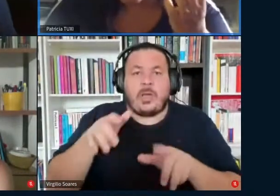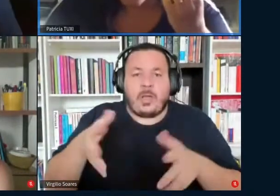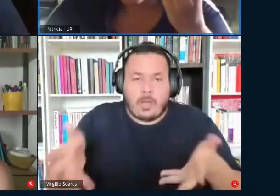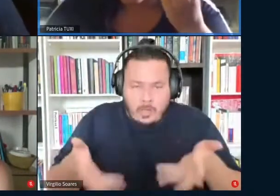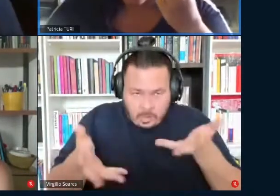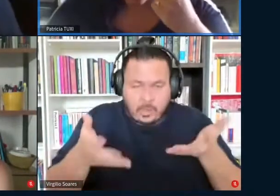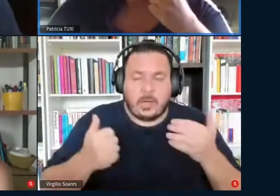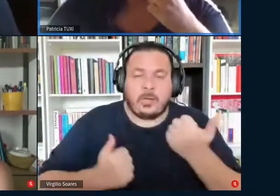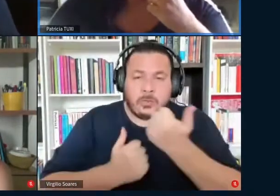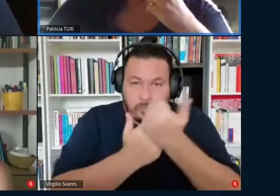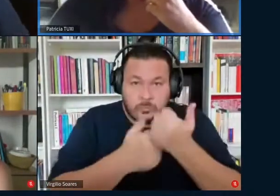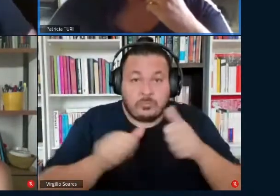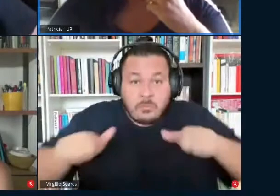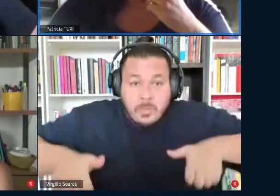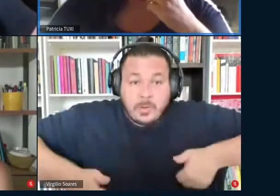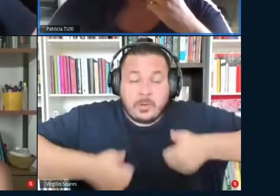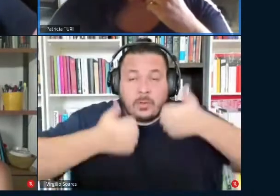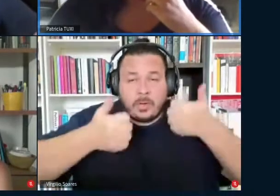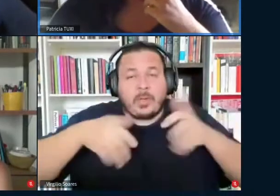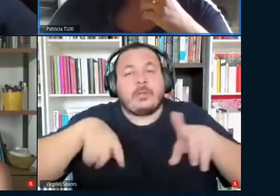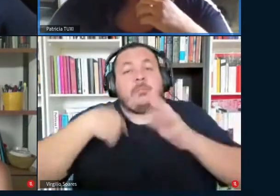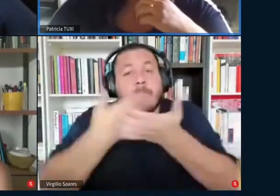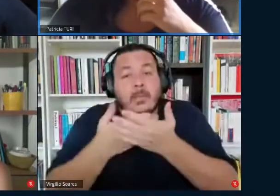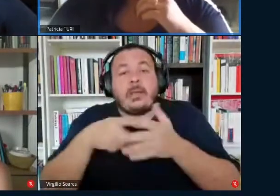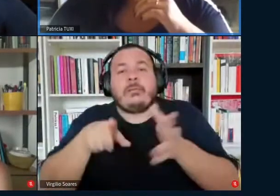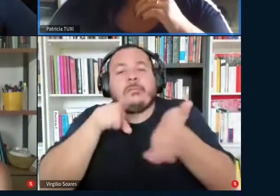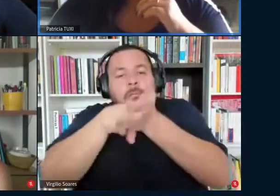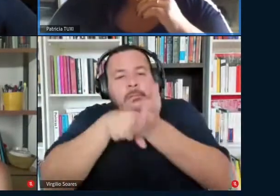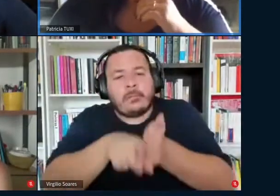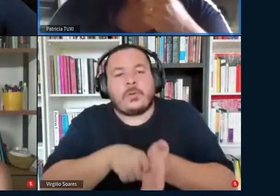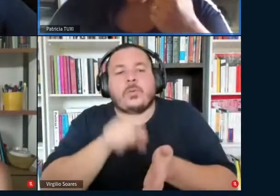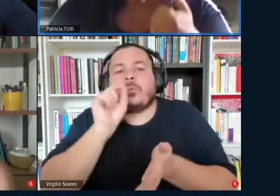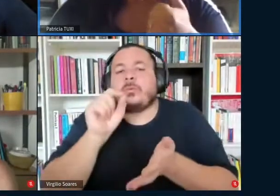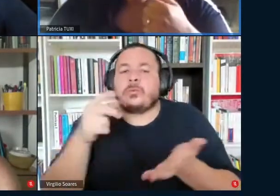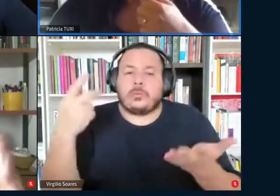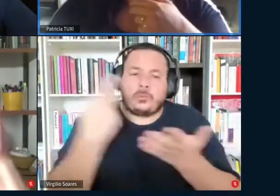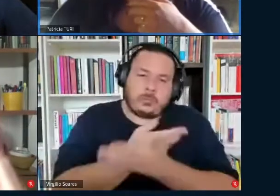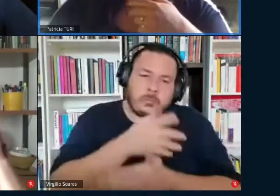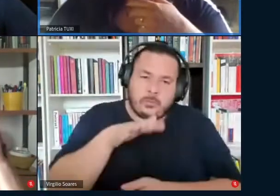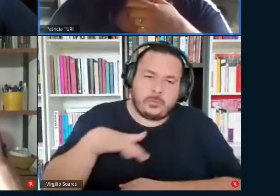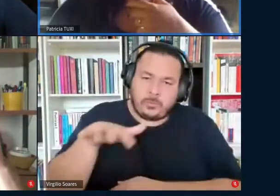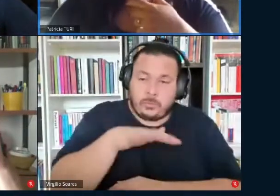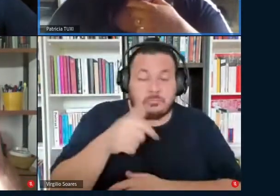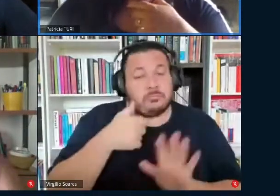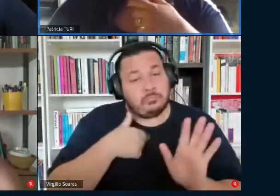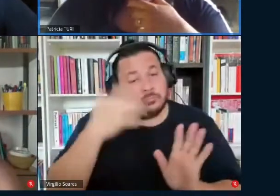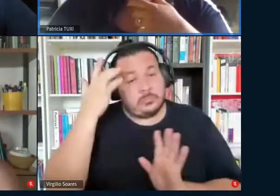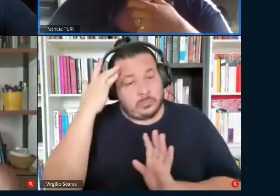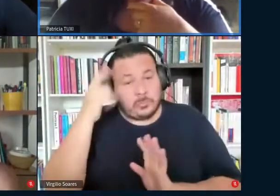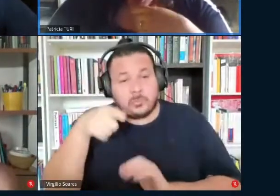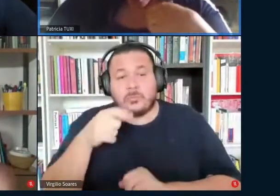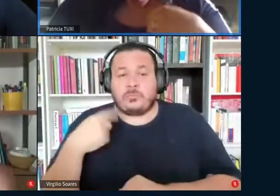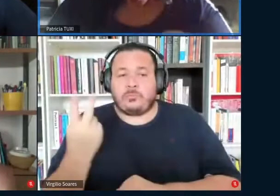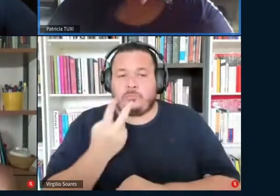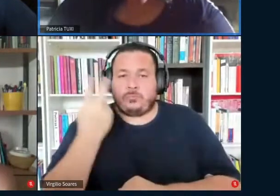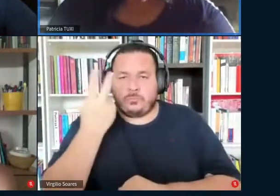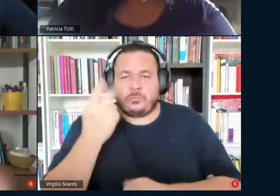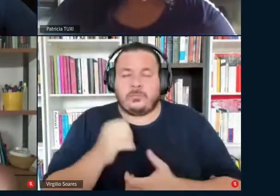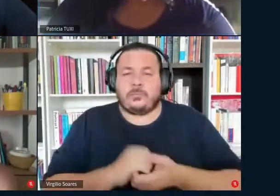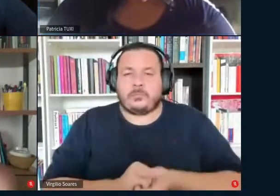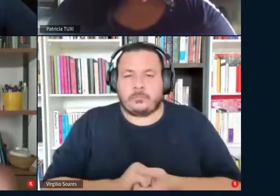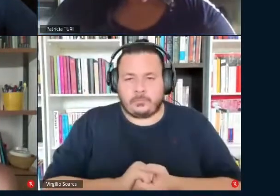mesmo questionar as atitudes que estão sendo realizadas, né, no processo atual. E é isso que eu acho que vale bastante.